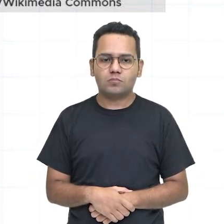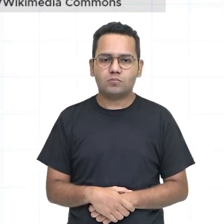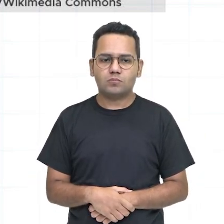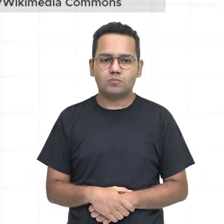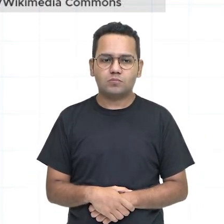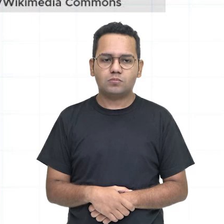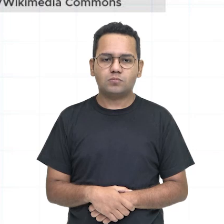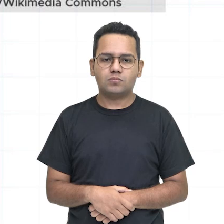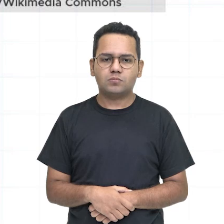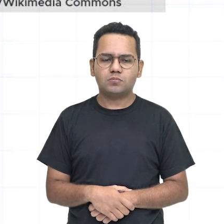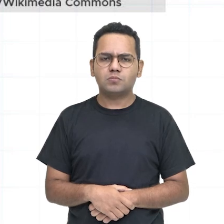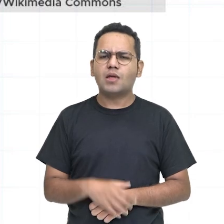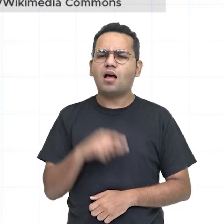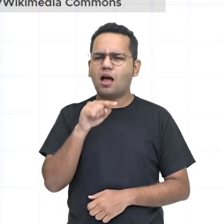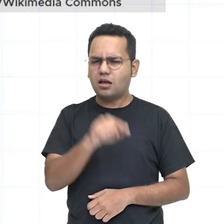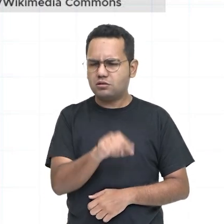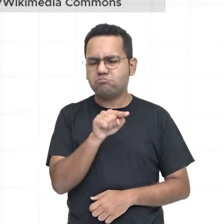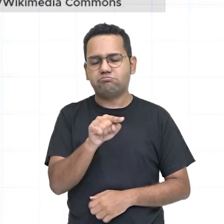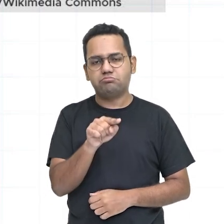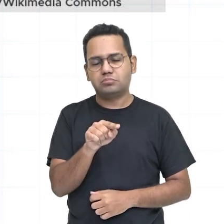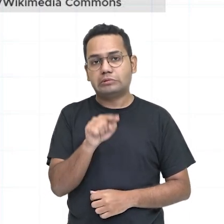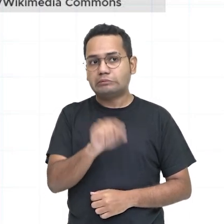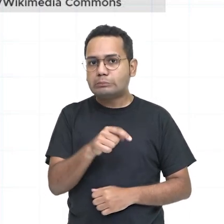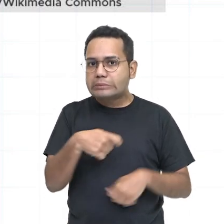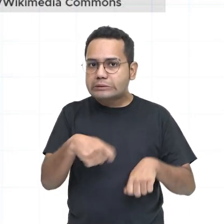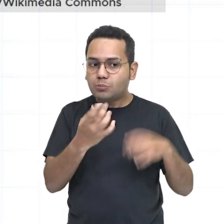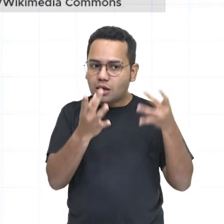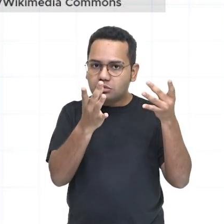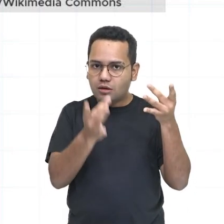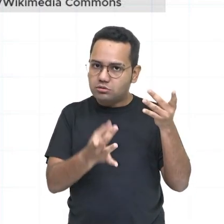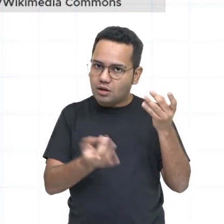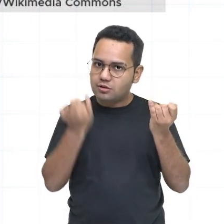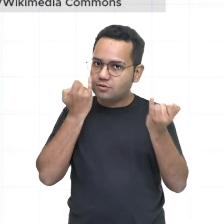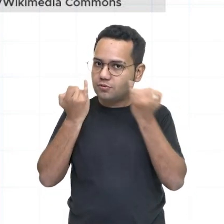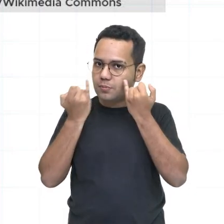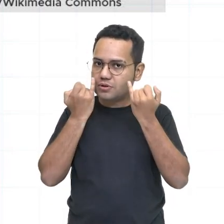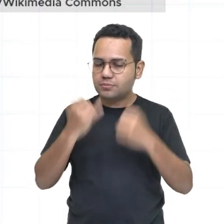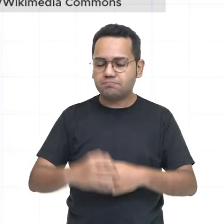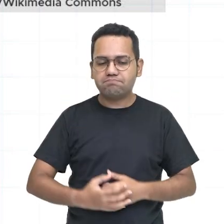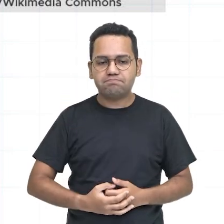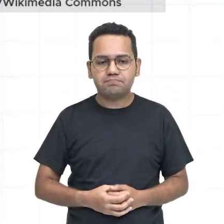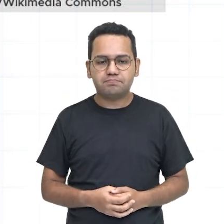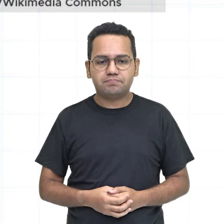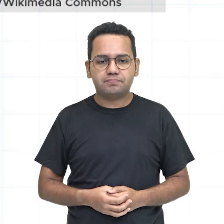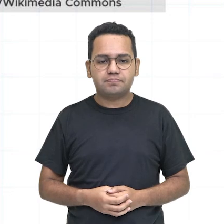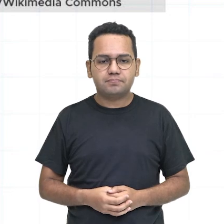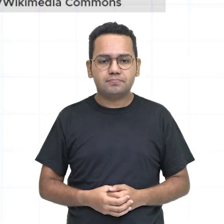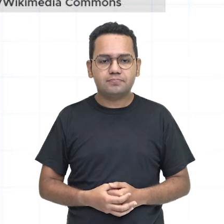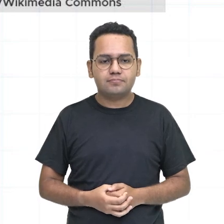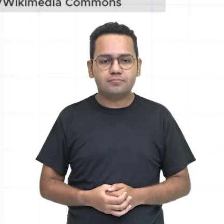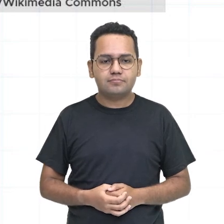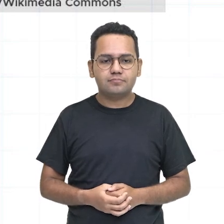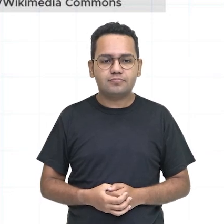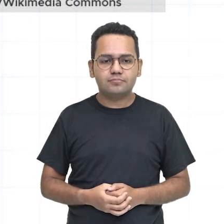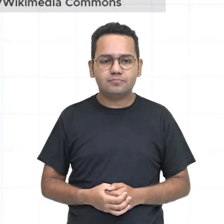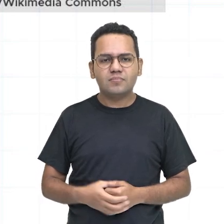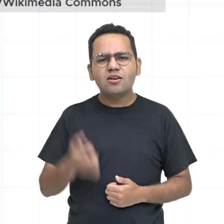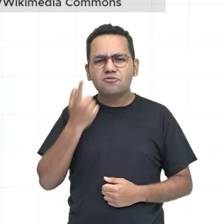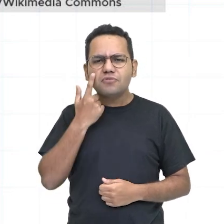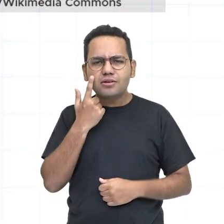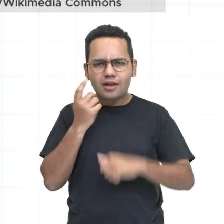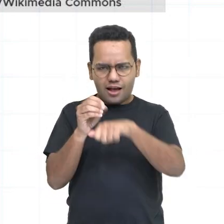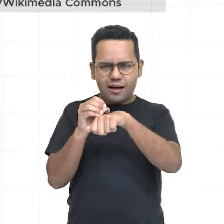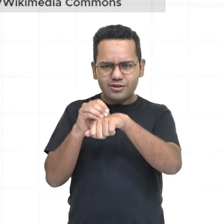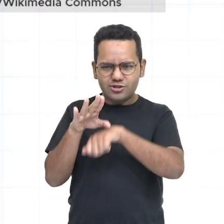nesse texto, mas nos próximos a gente vai acelerar um pouco, só para eu mostrar para vocês o que eu vou fazer. Eu pedi para que